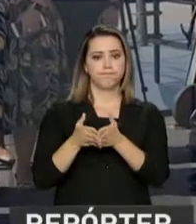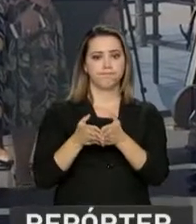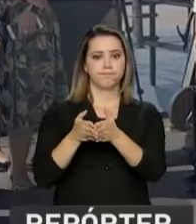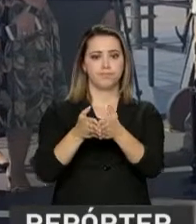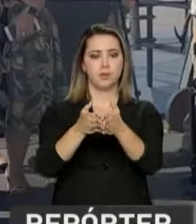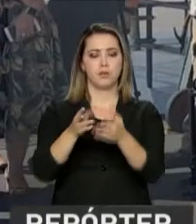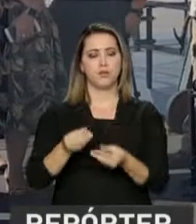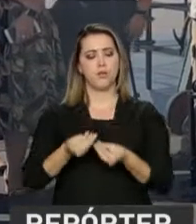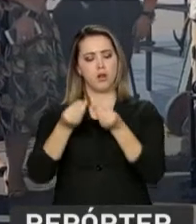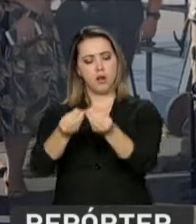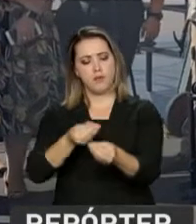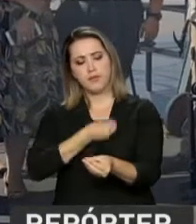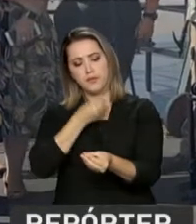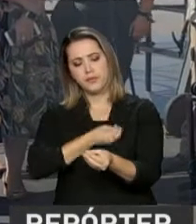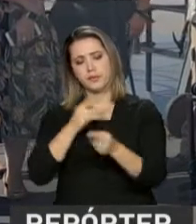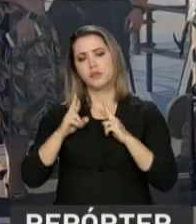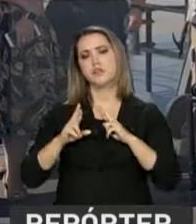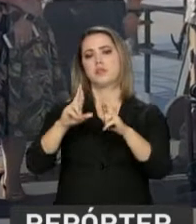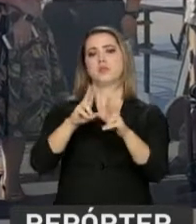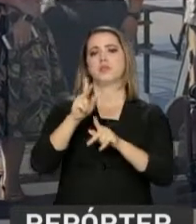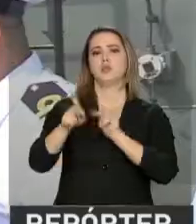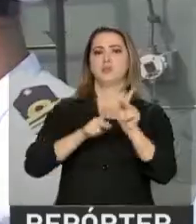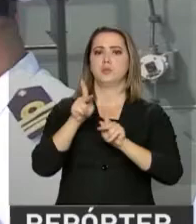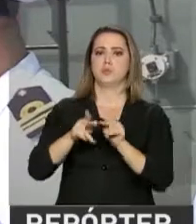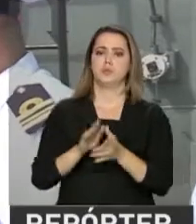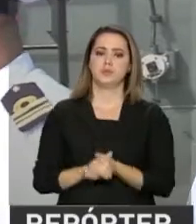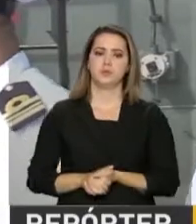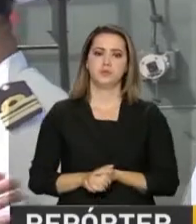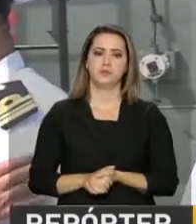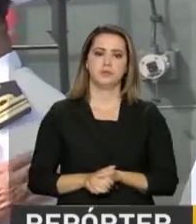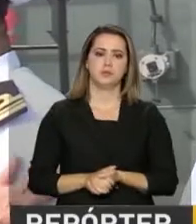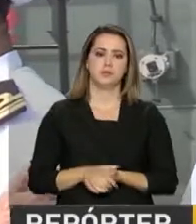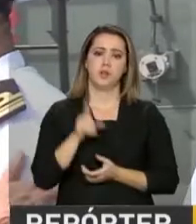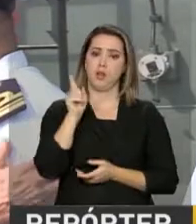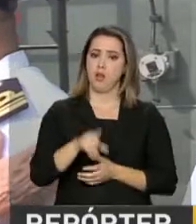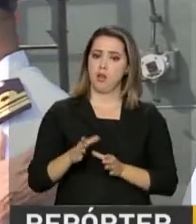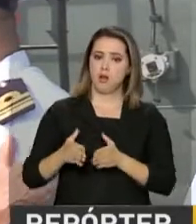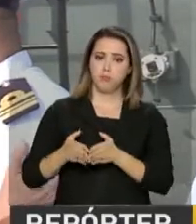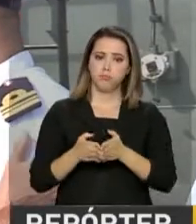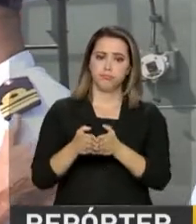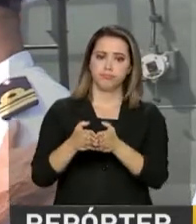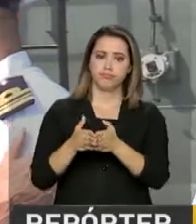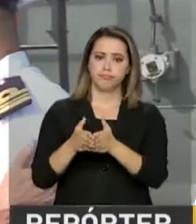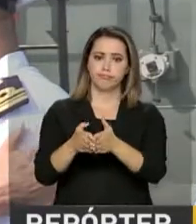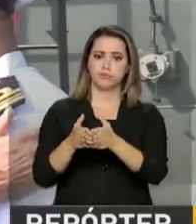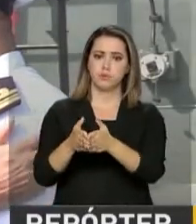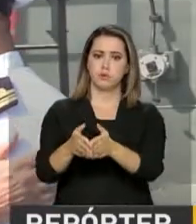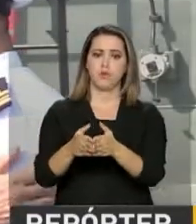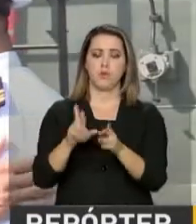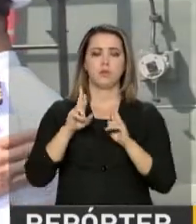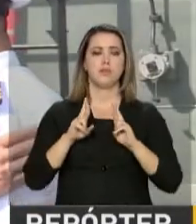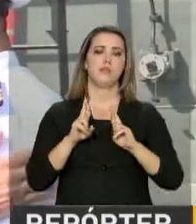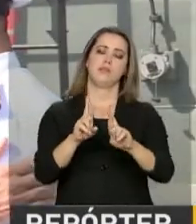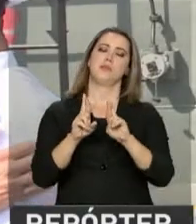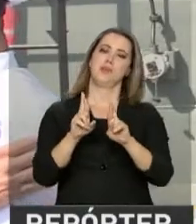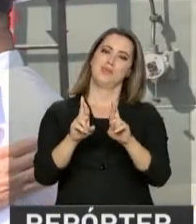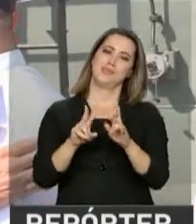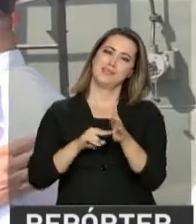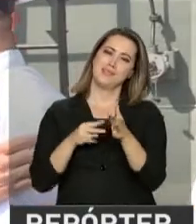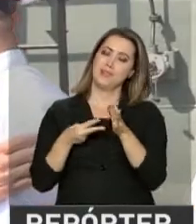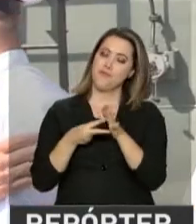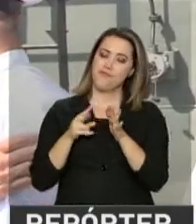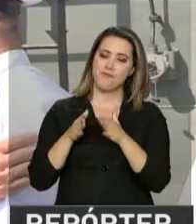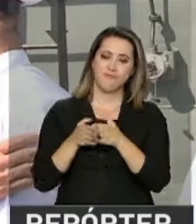levam vida e esperança para a população amazônica ela é a própria esperança e esse é um navio da esperança porque este navio